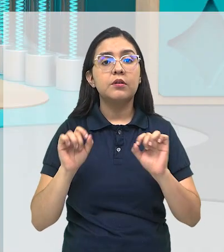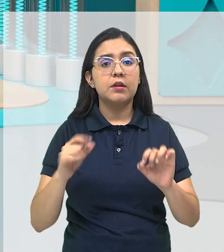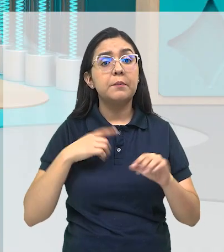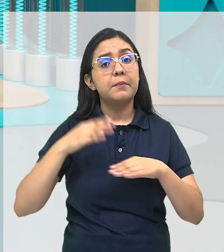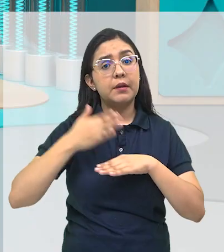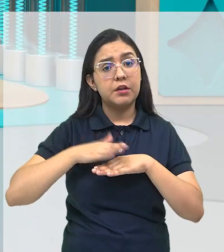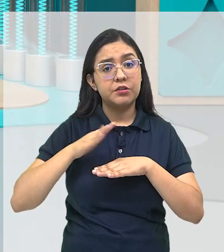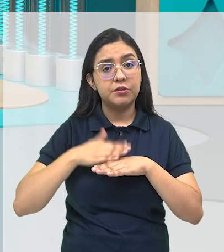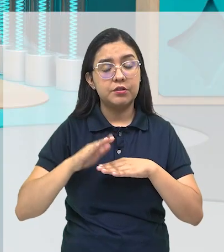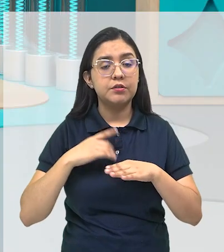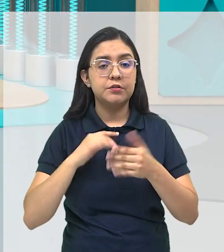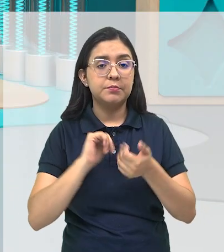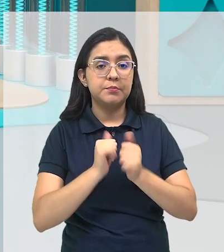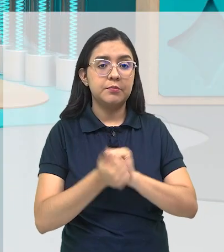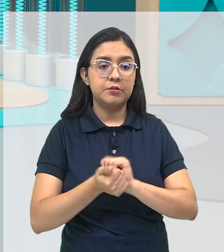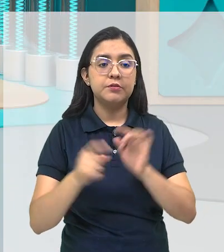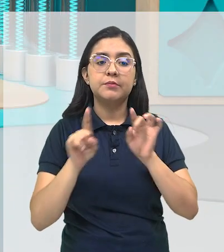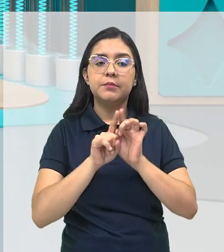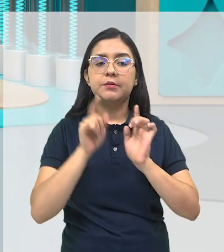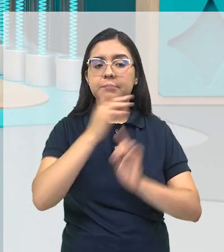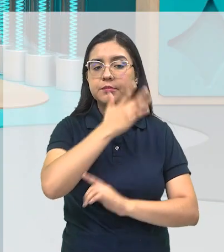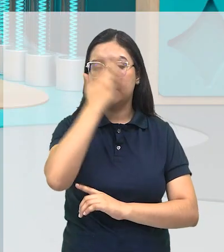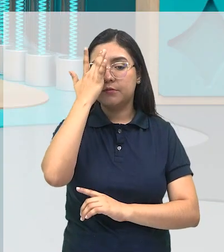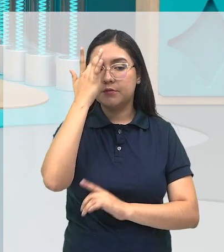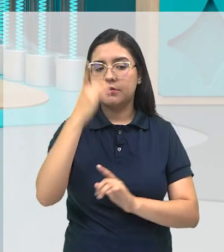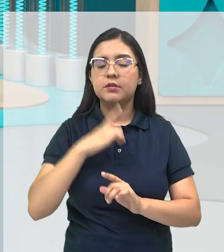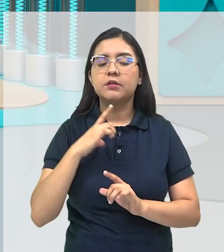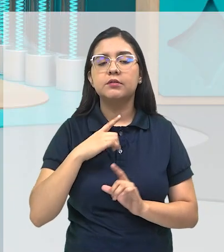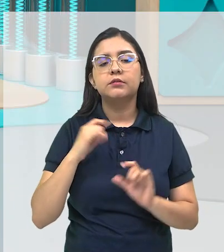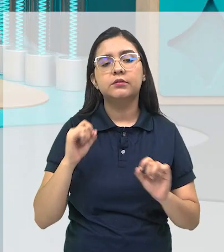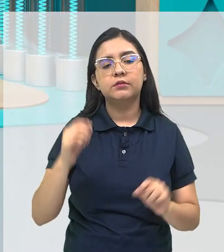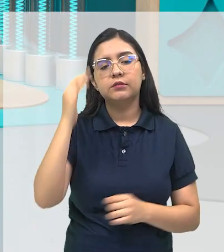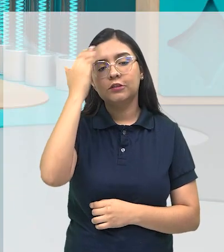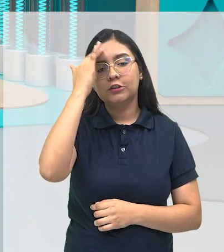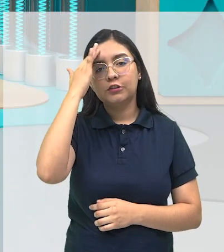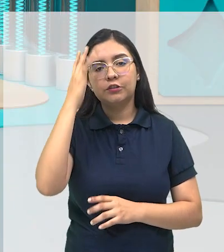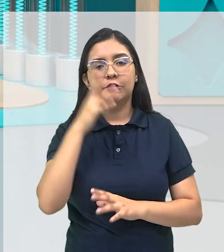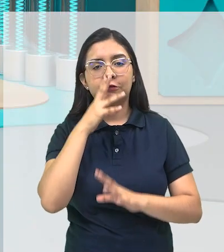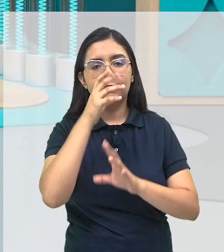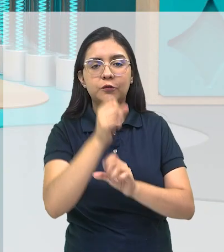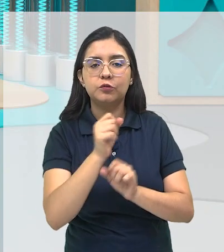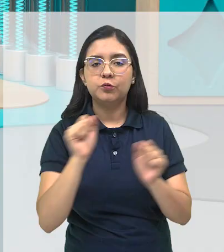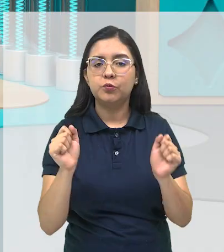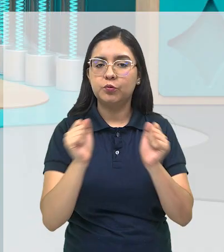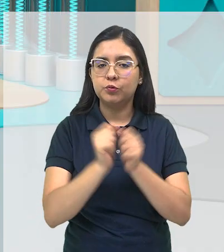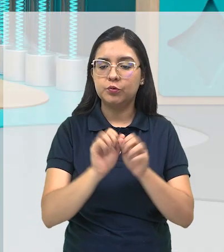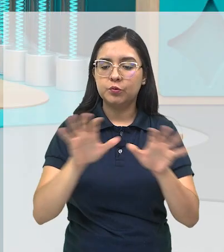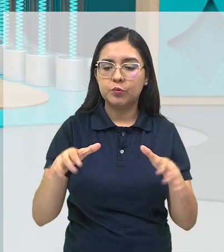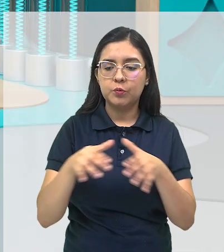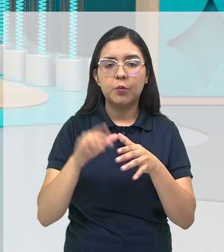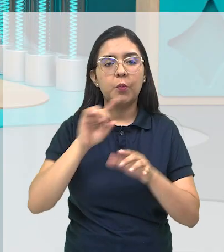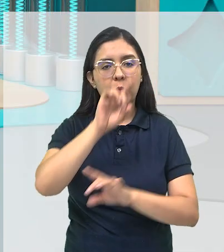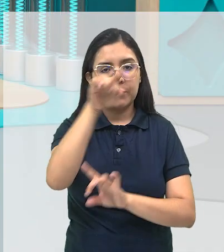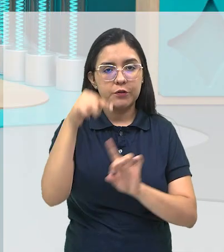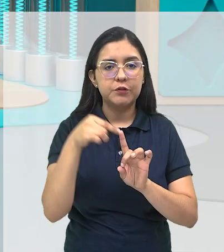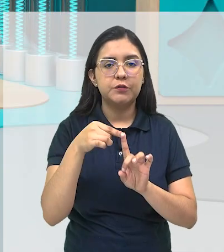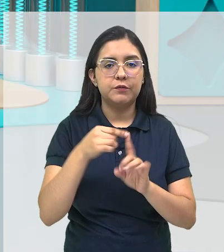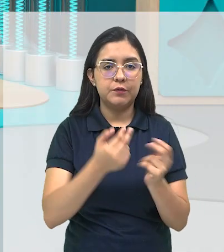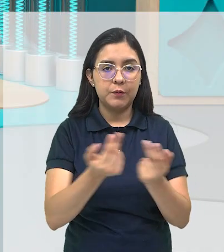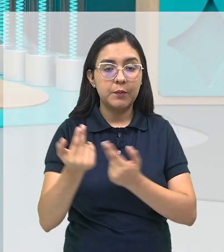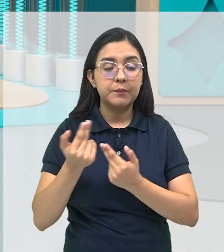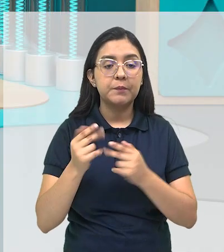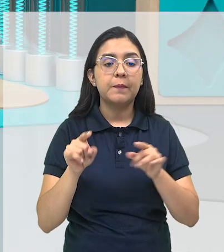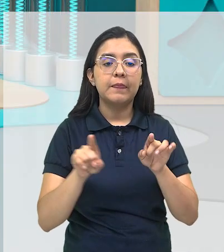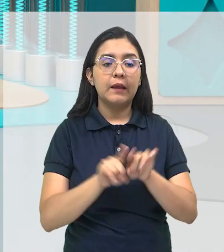que praticam esse esporte. Os participantes, eles processam melhor a ideia de esforço coletivo em prol de um objetivo comum.